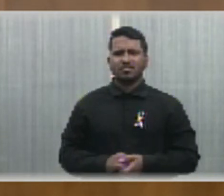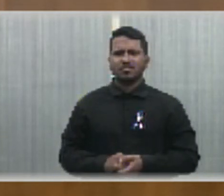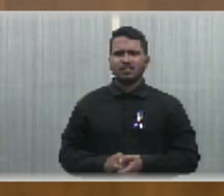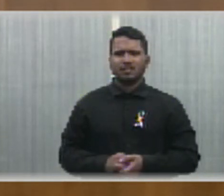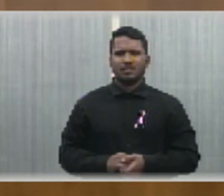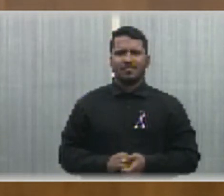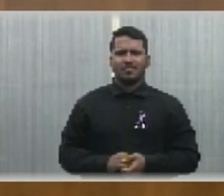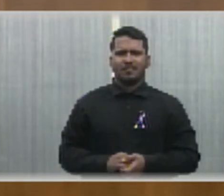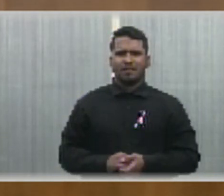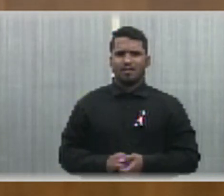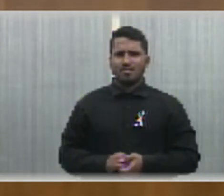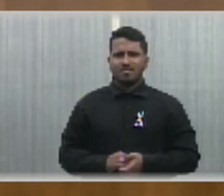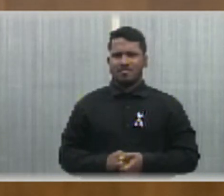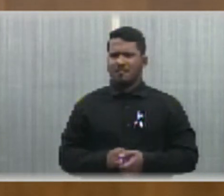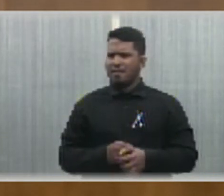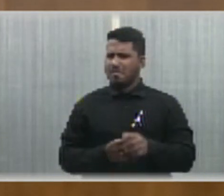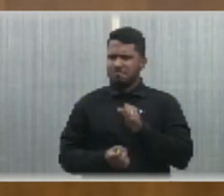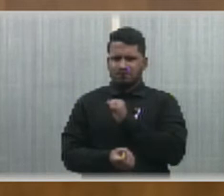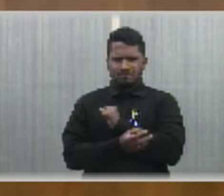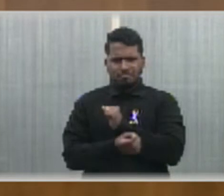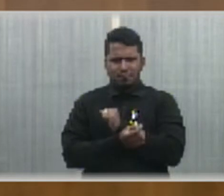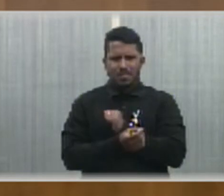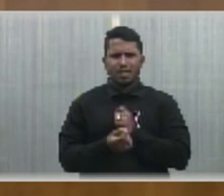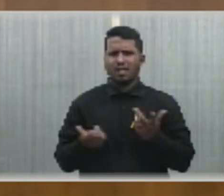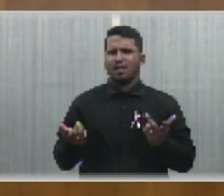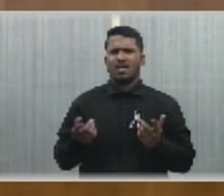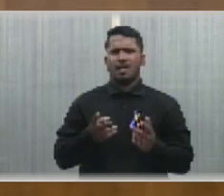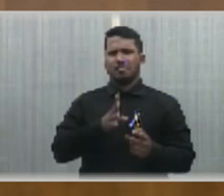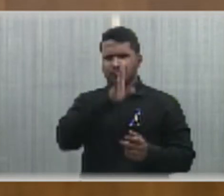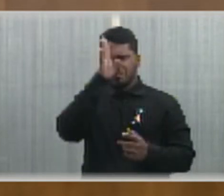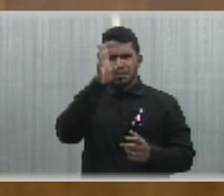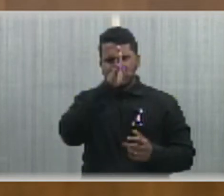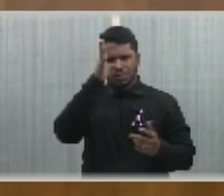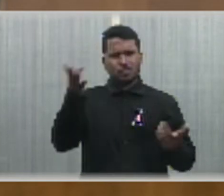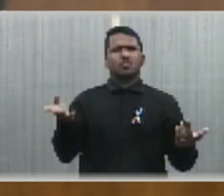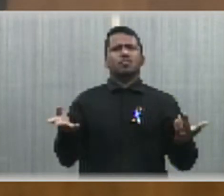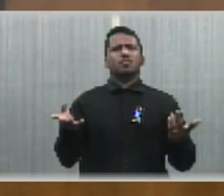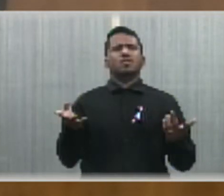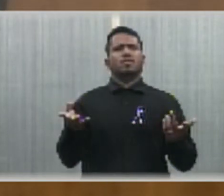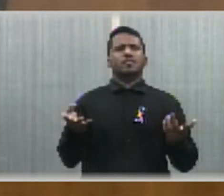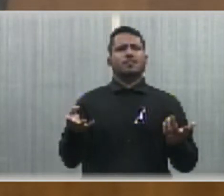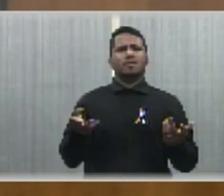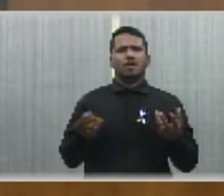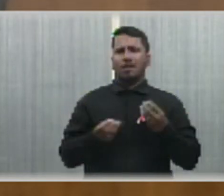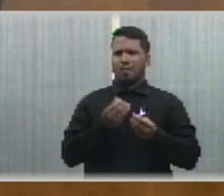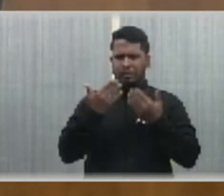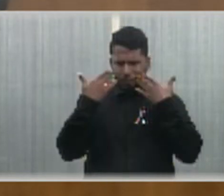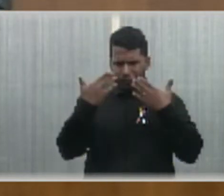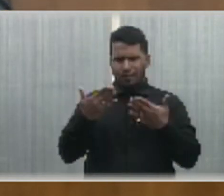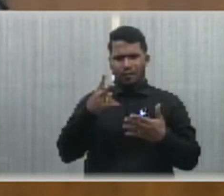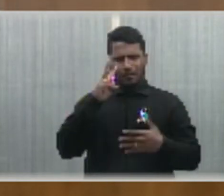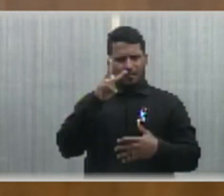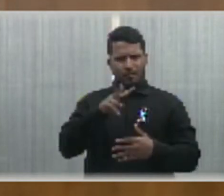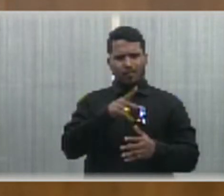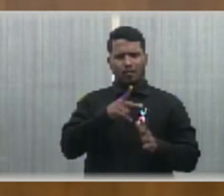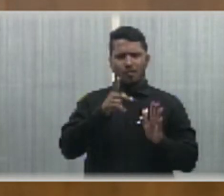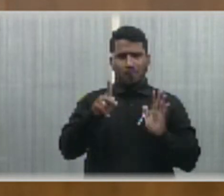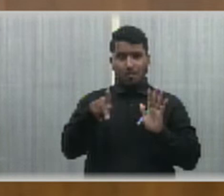uma malversação de recursos públicos assim tão descaradamente como é esse PROAJA.